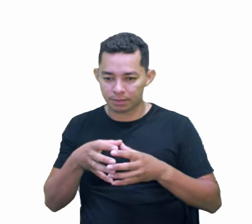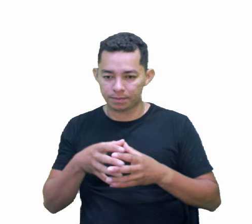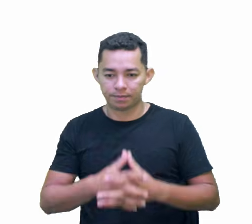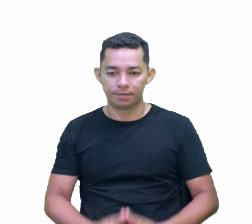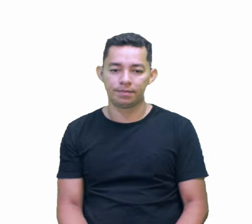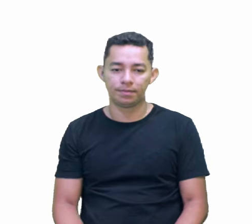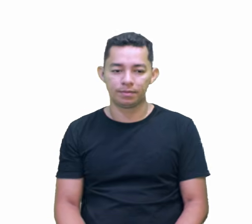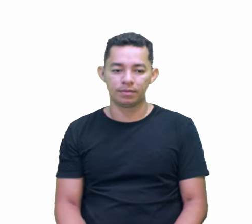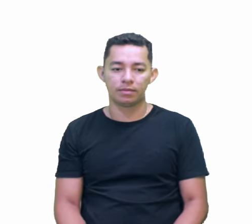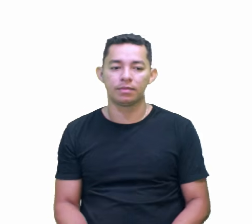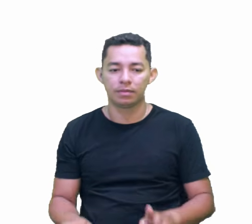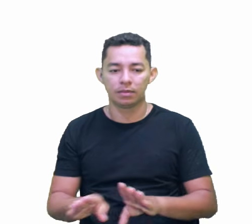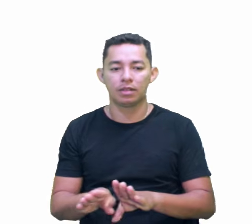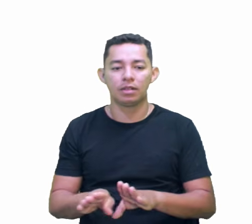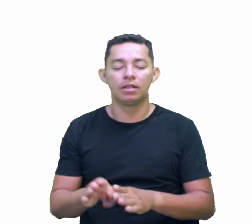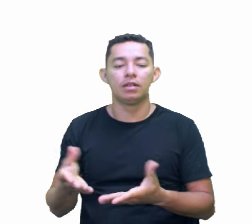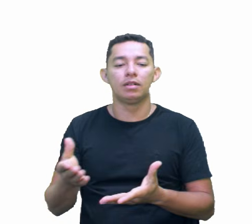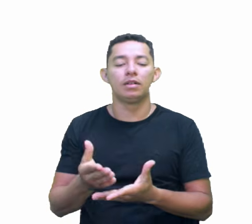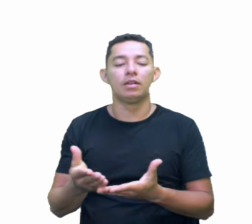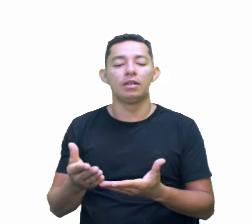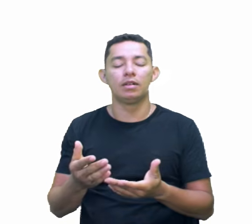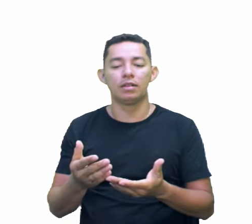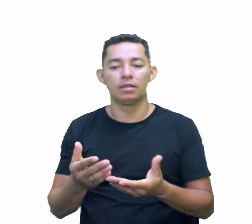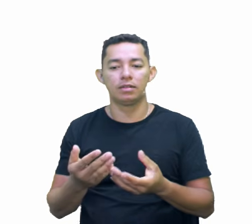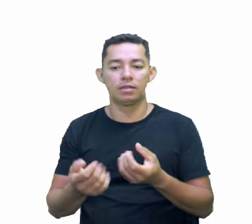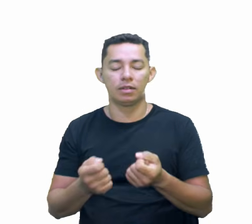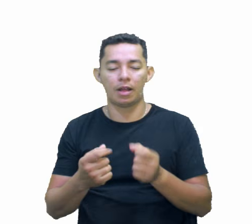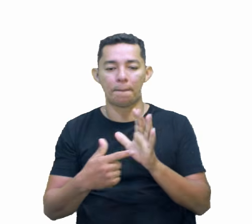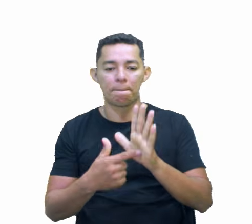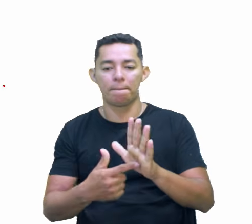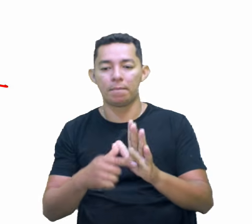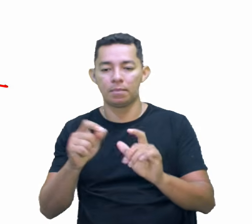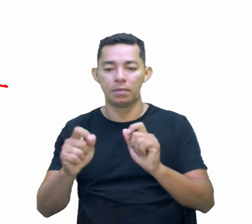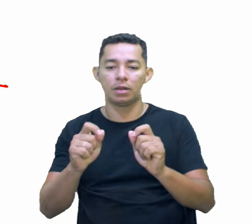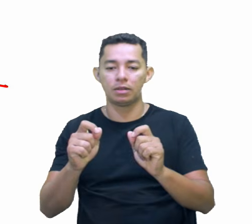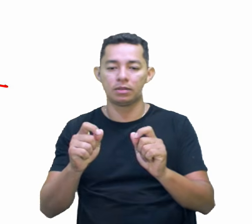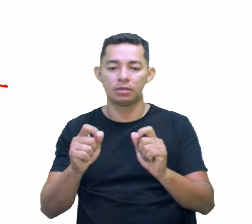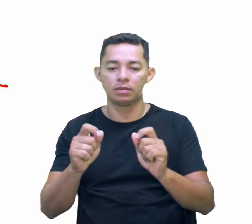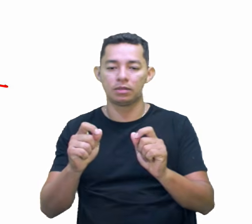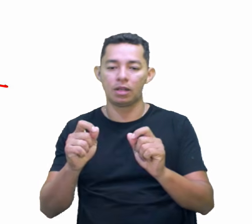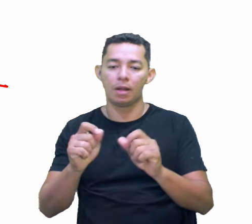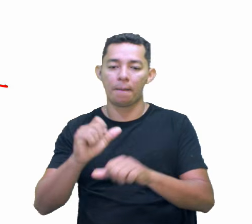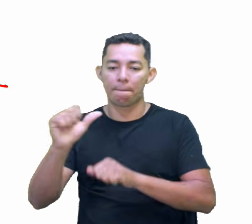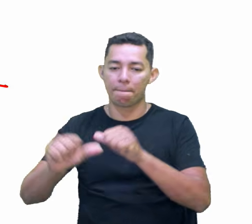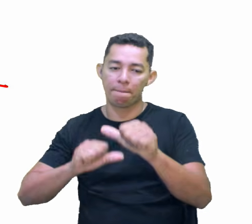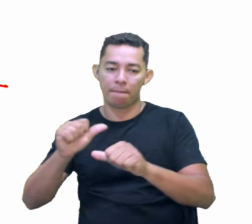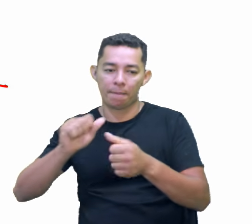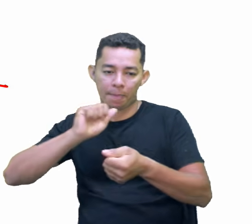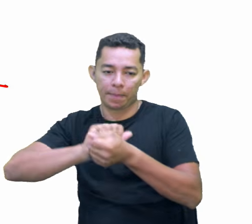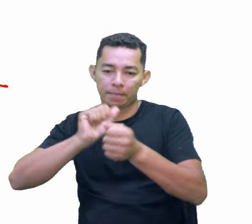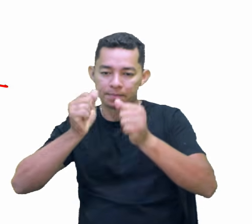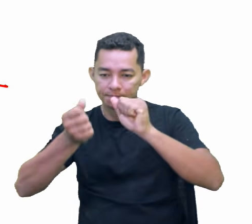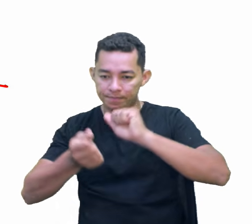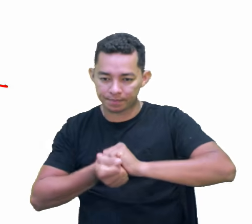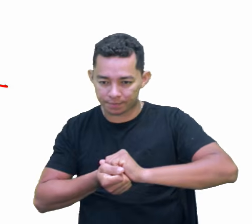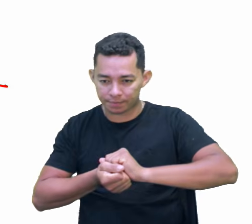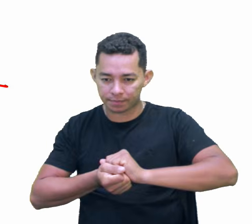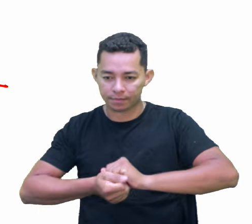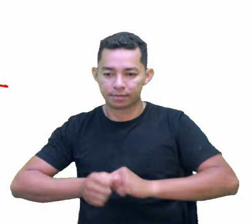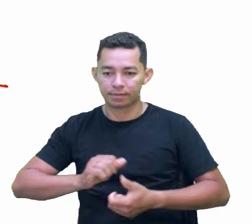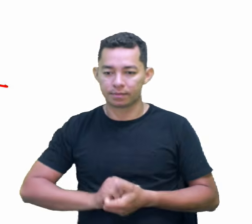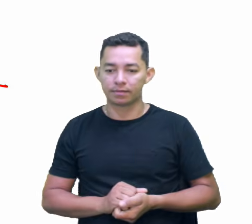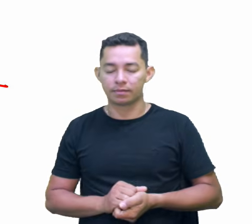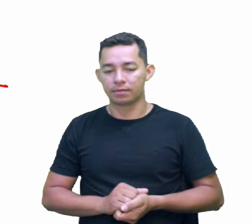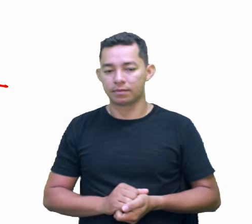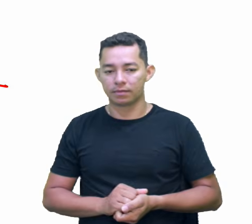da atuação ela vai favorecer o aparecimento de modificações adaptativas, né?